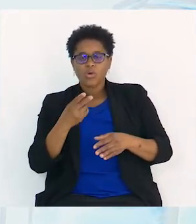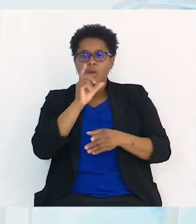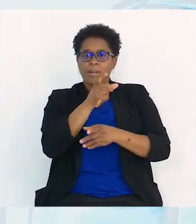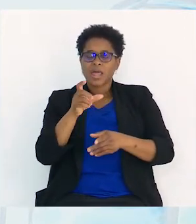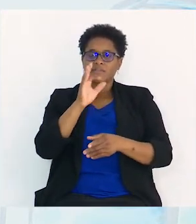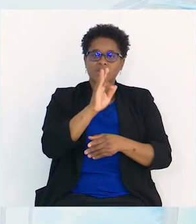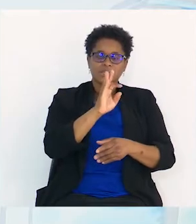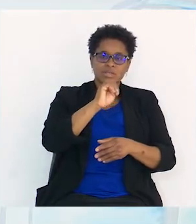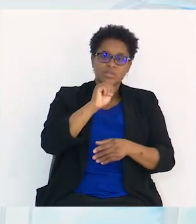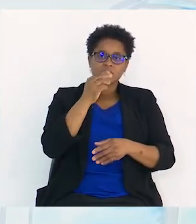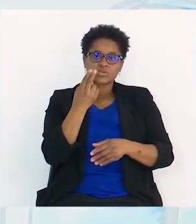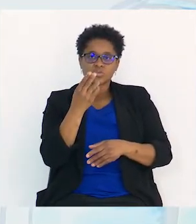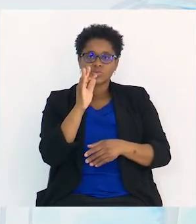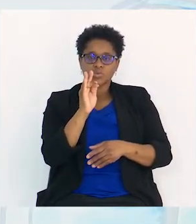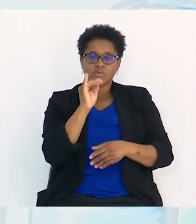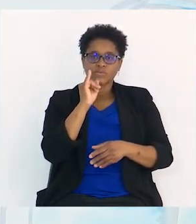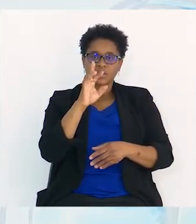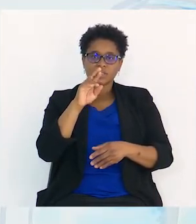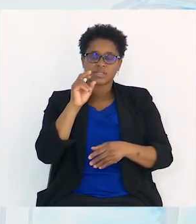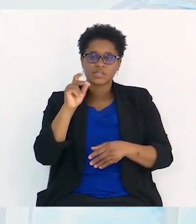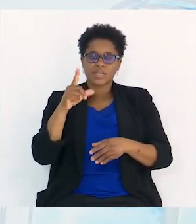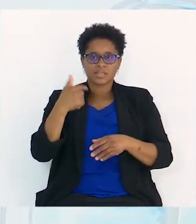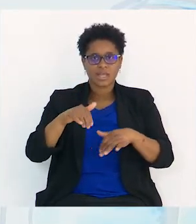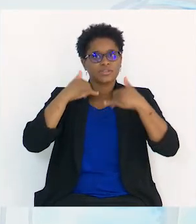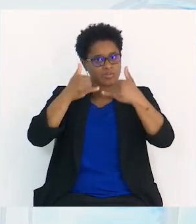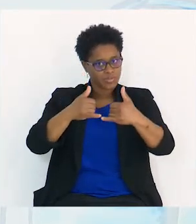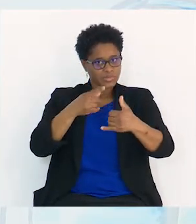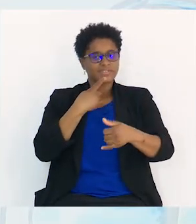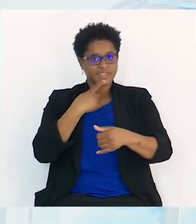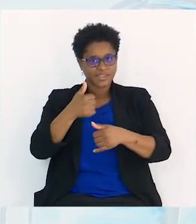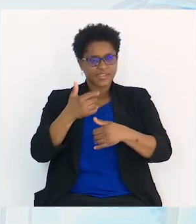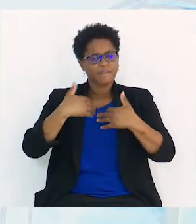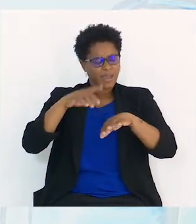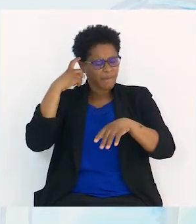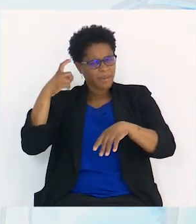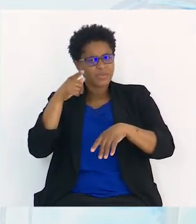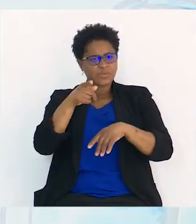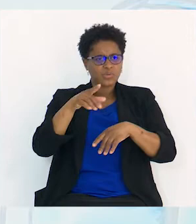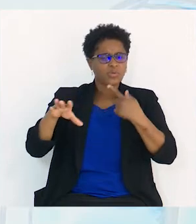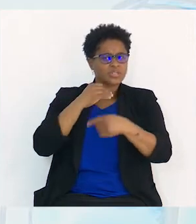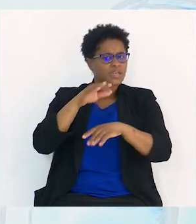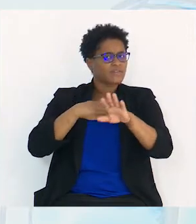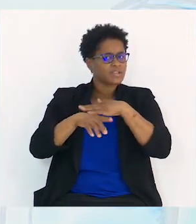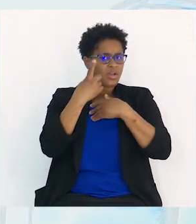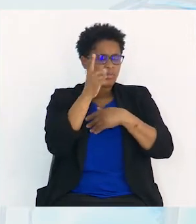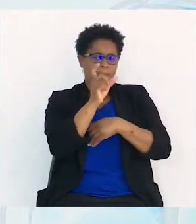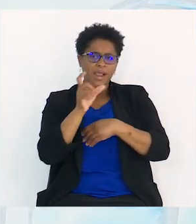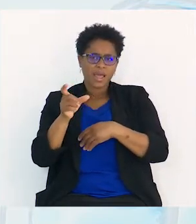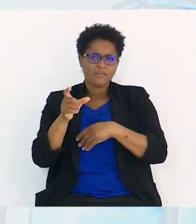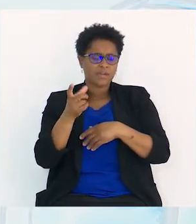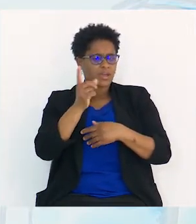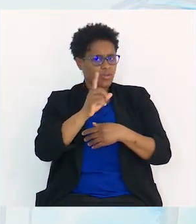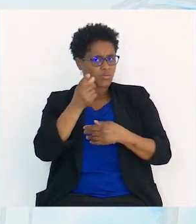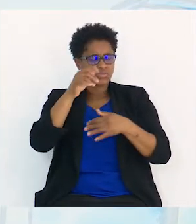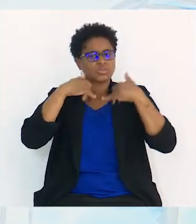sufixal. Está depois. Combinado? Mas imagina que tu consegues fazer uma palavra não com depois